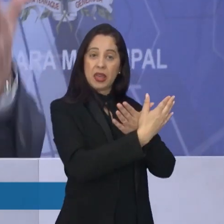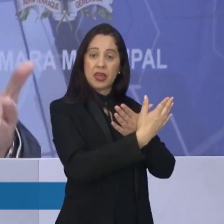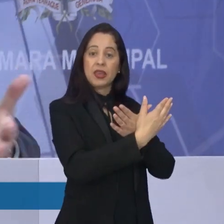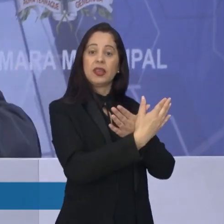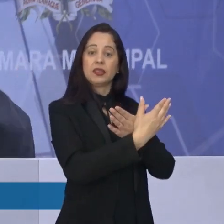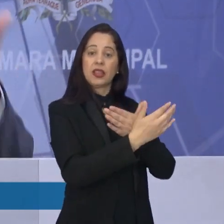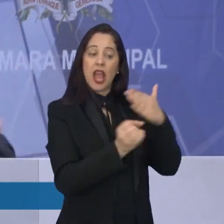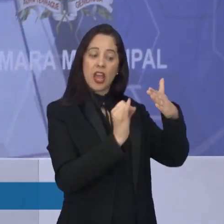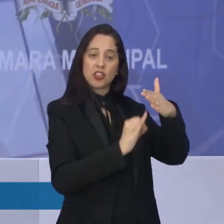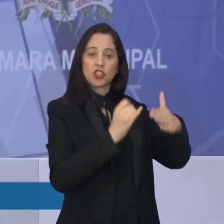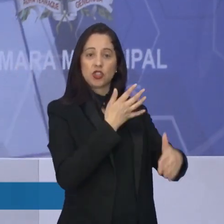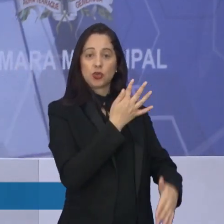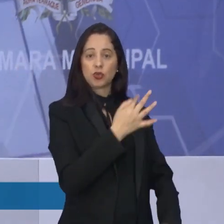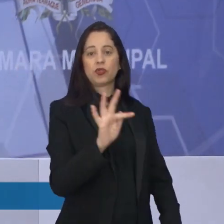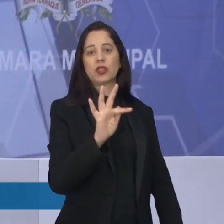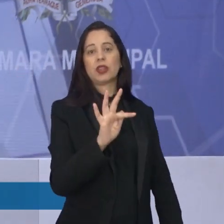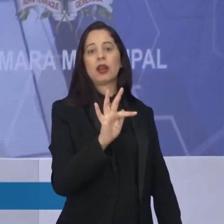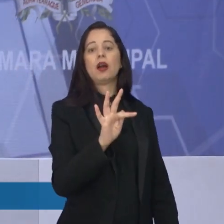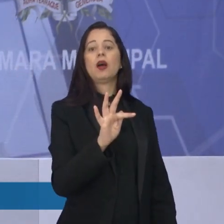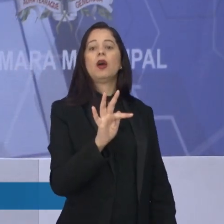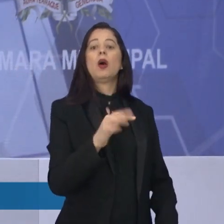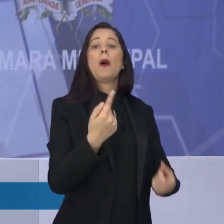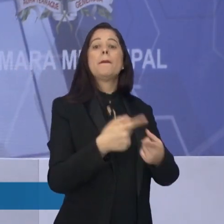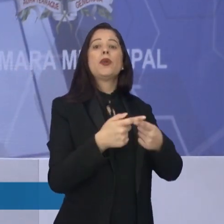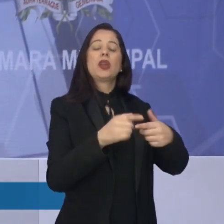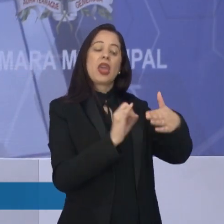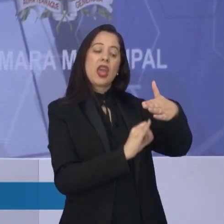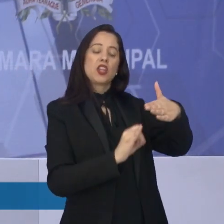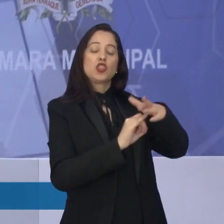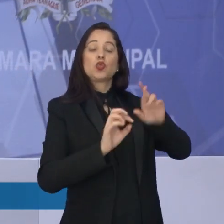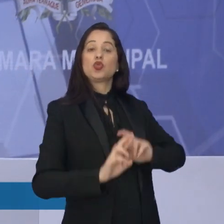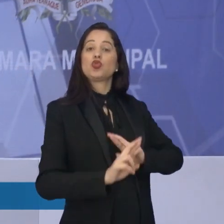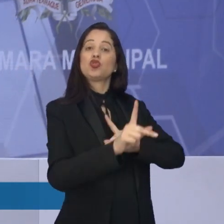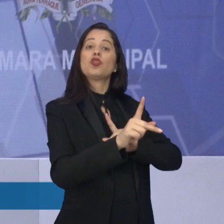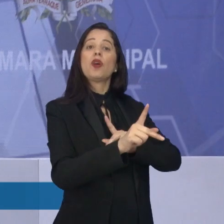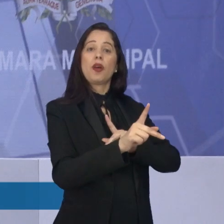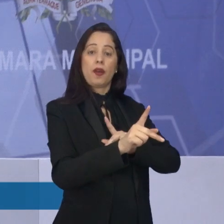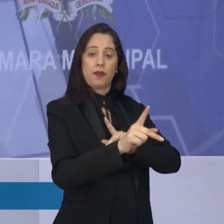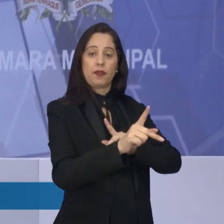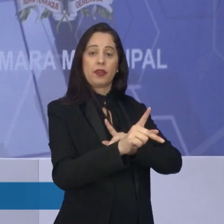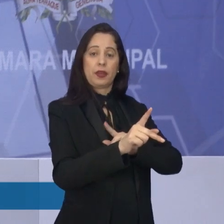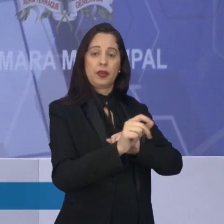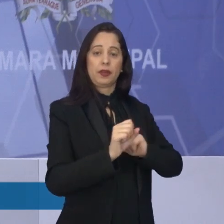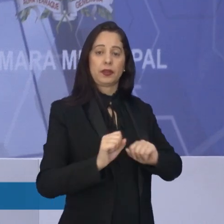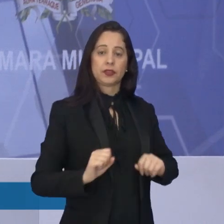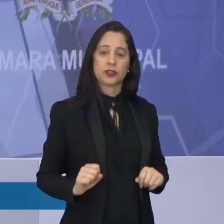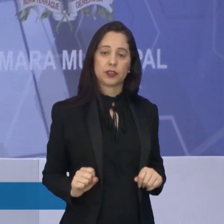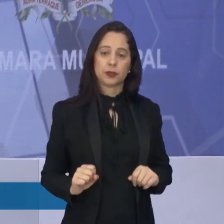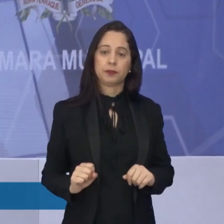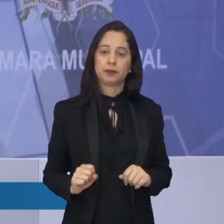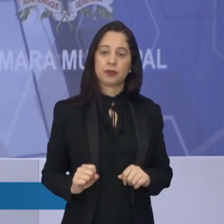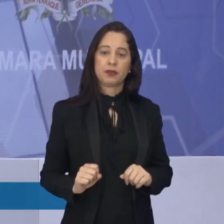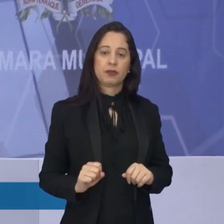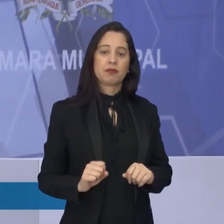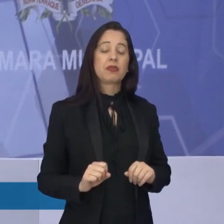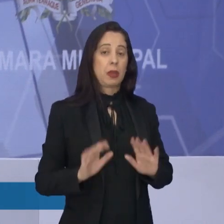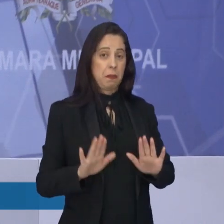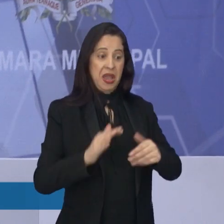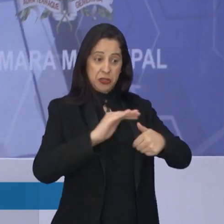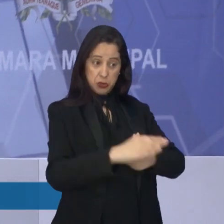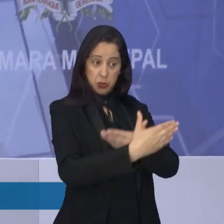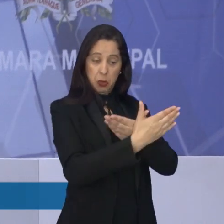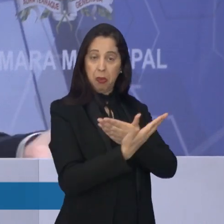mas, de novo, por razões específicas, são instituições que cumprem muito bem seu papel, mas o ITA,